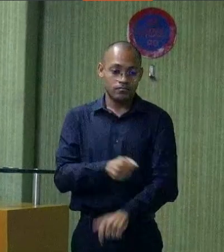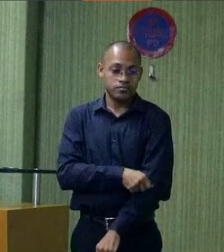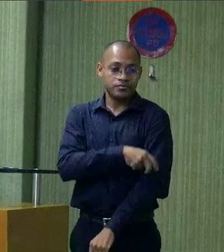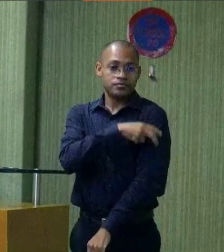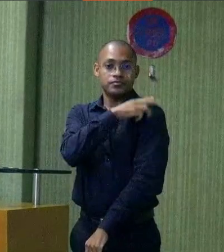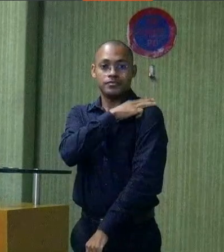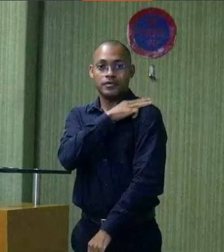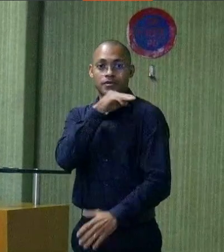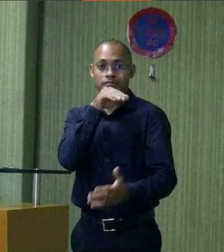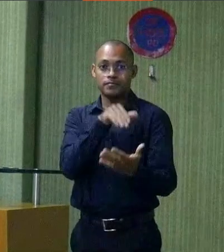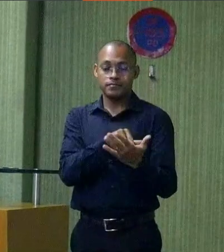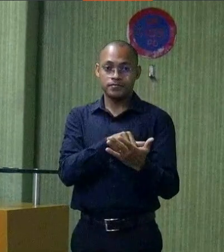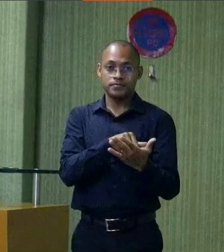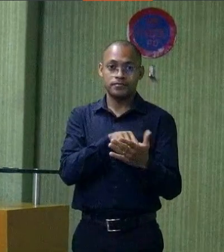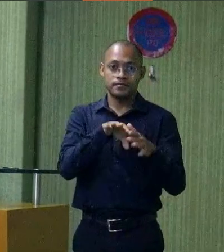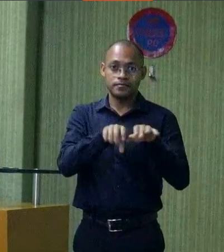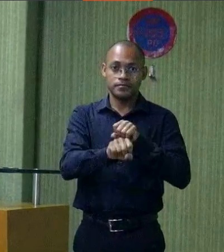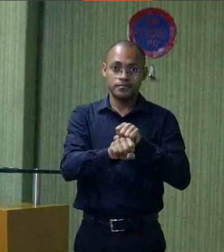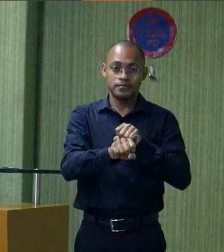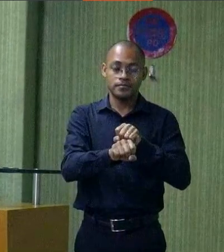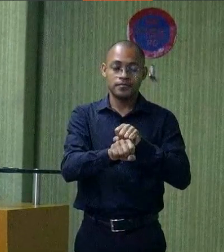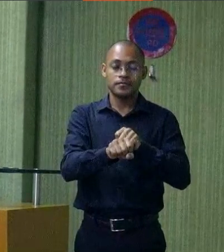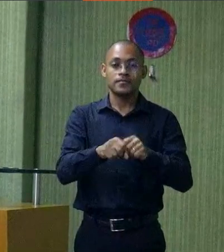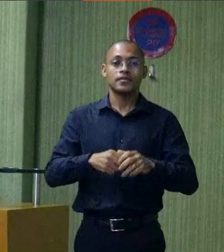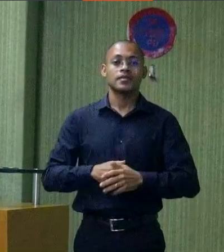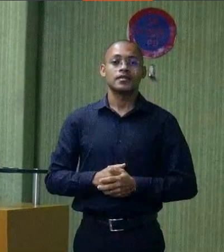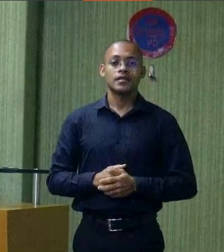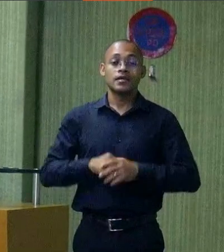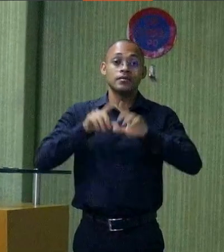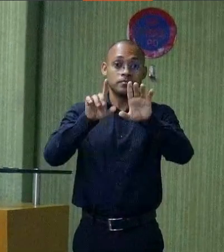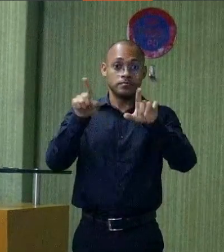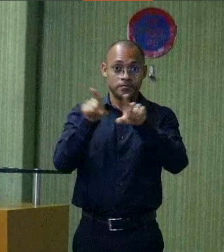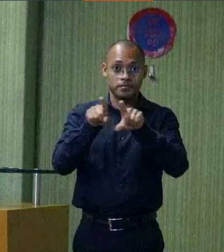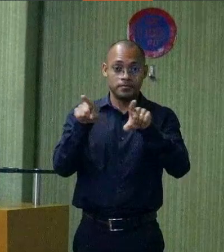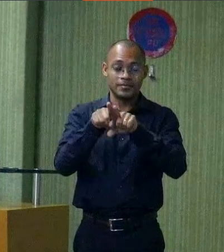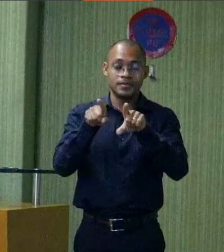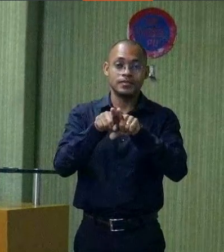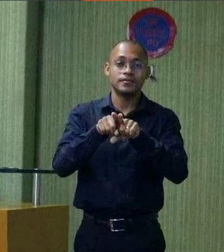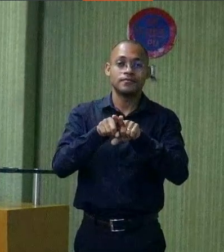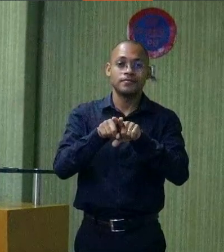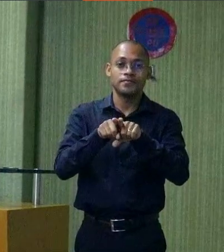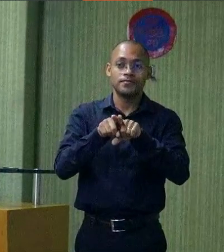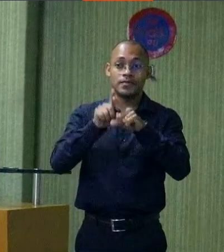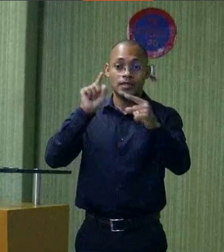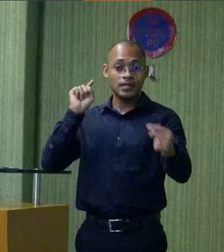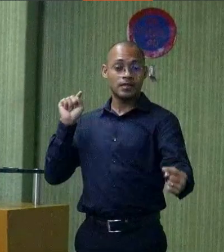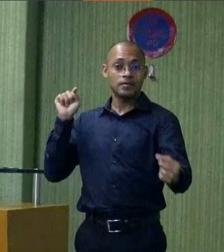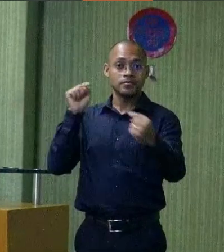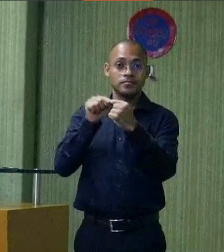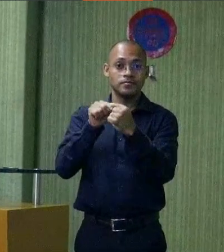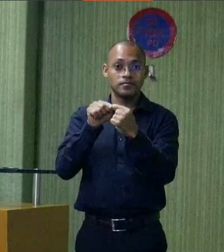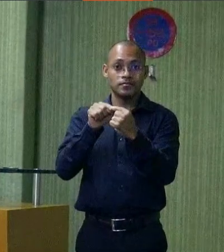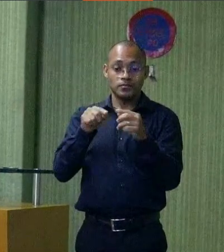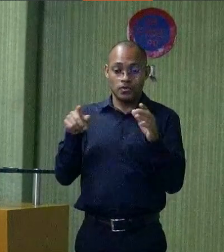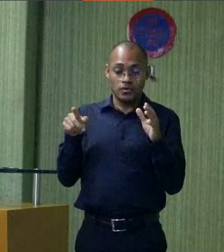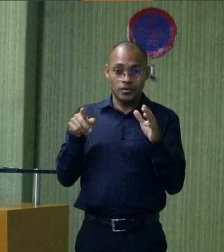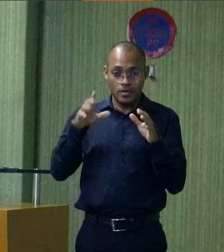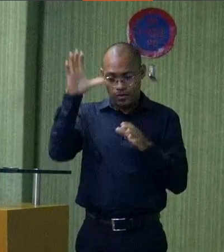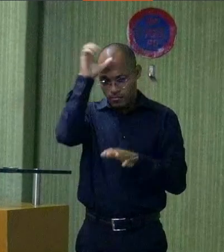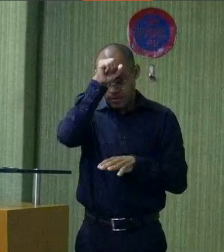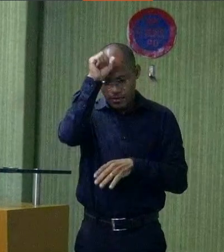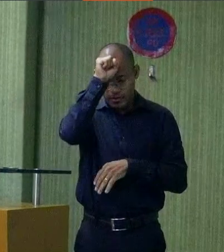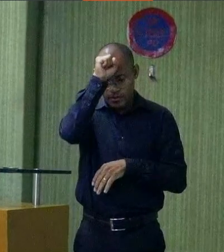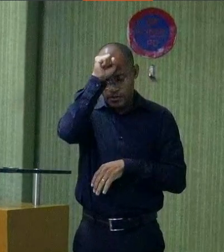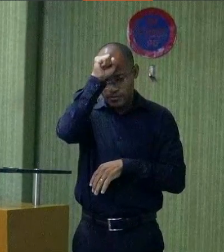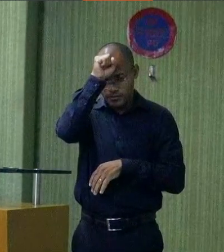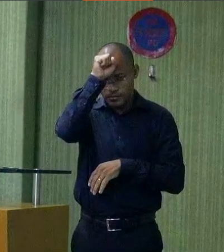isso foi ajustado né Eh eh E também há metas para aprendizagem dos Estudantes